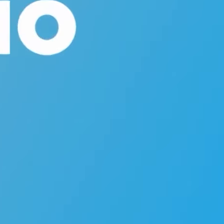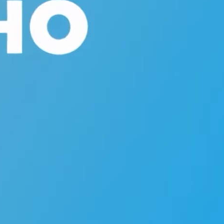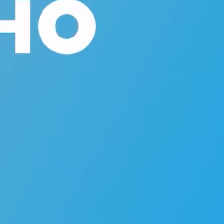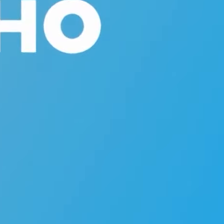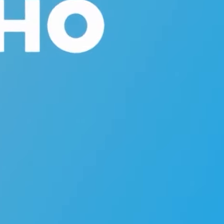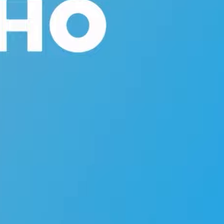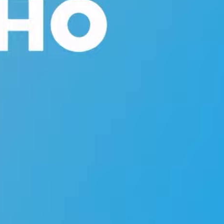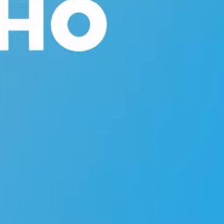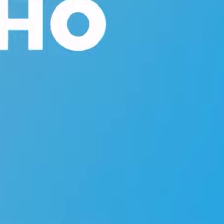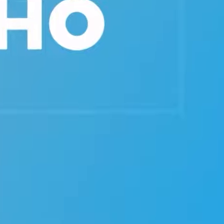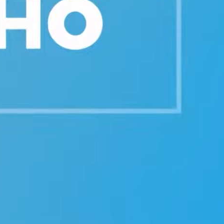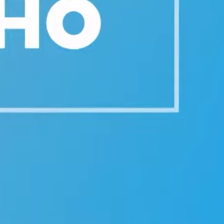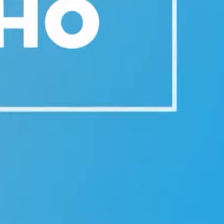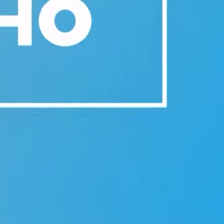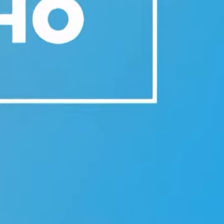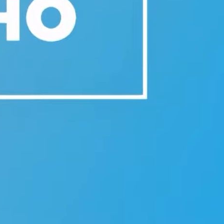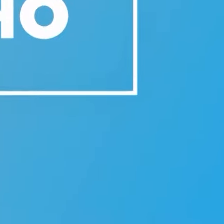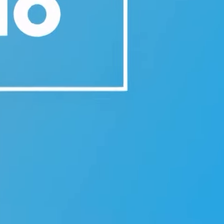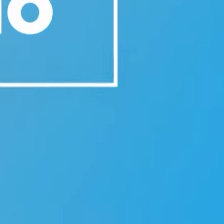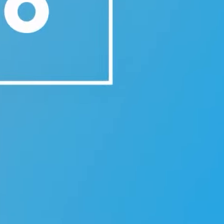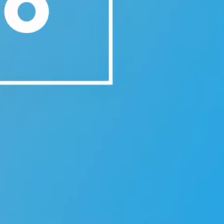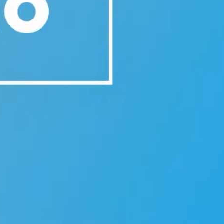E aí